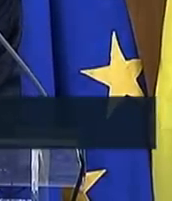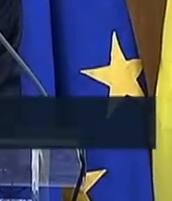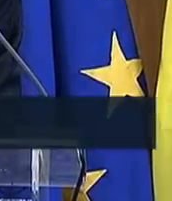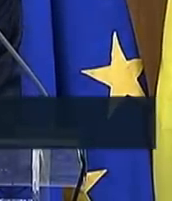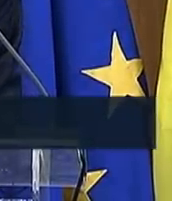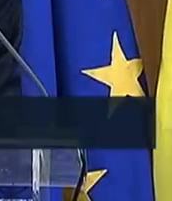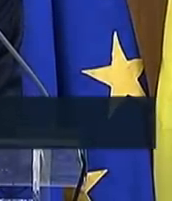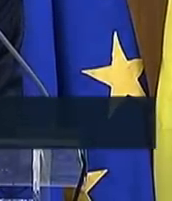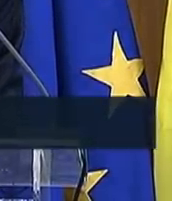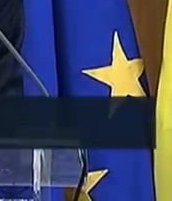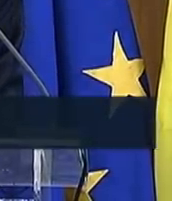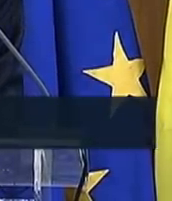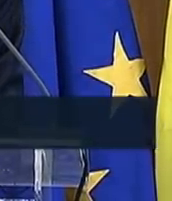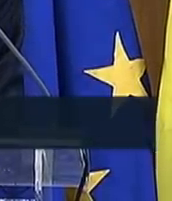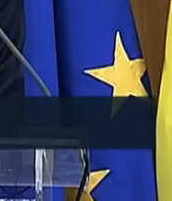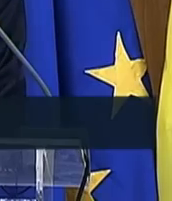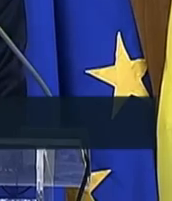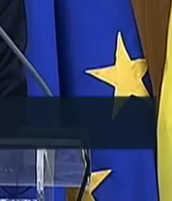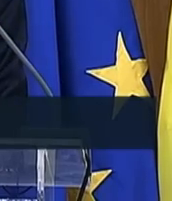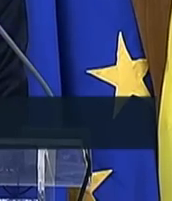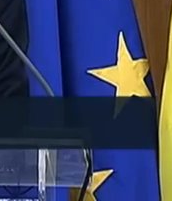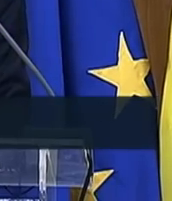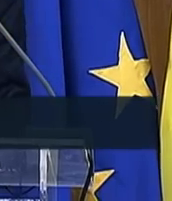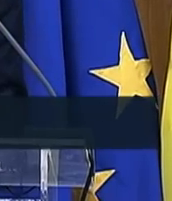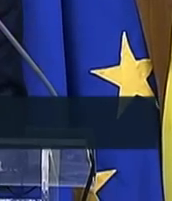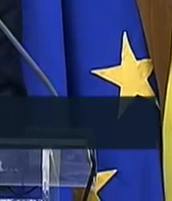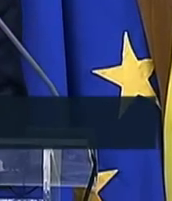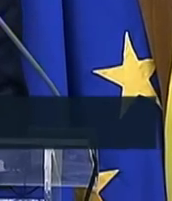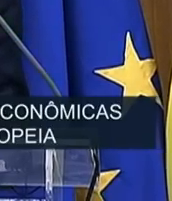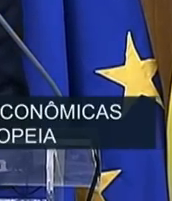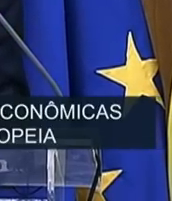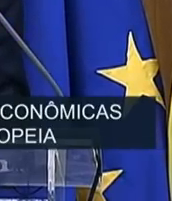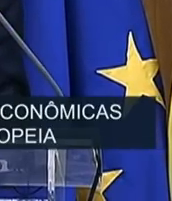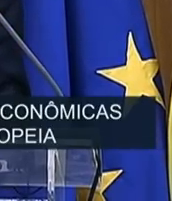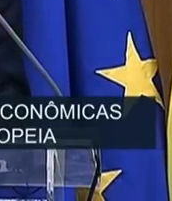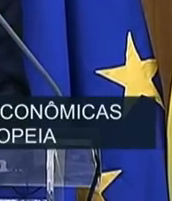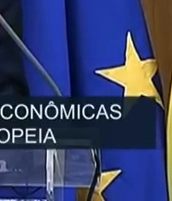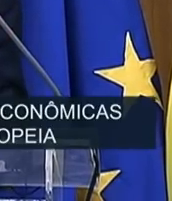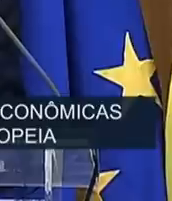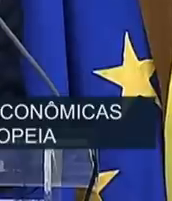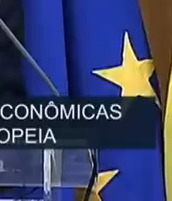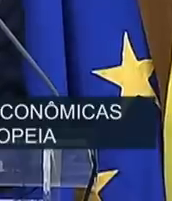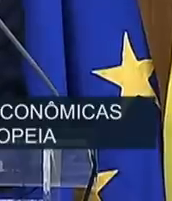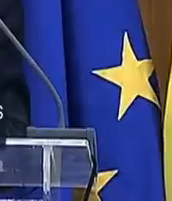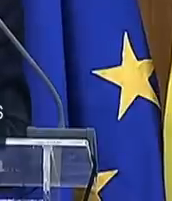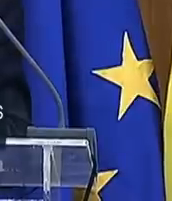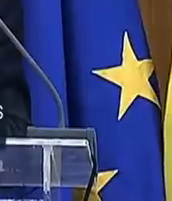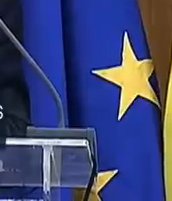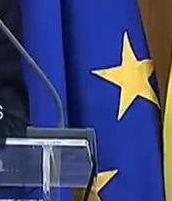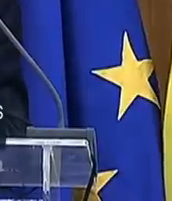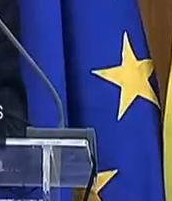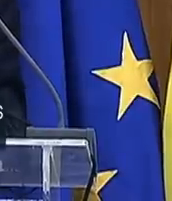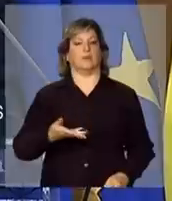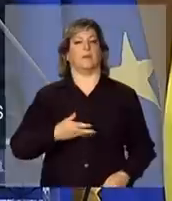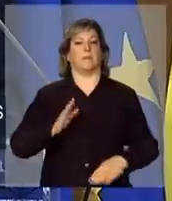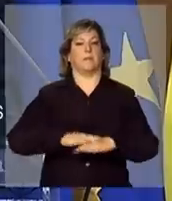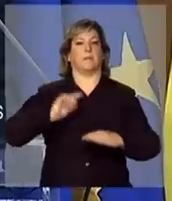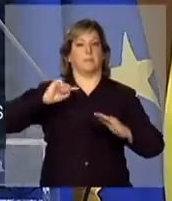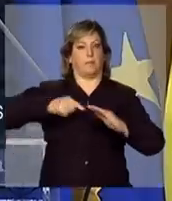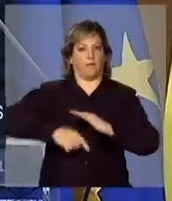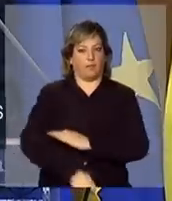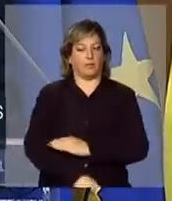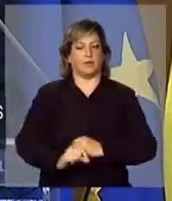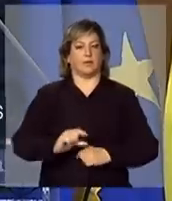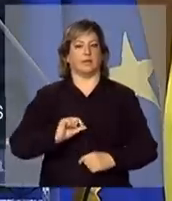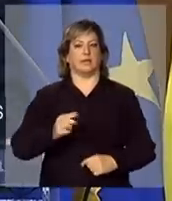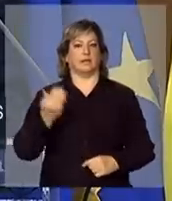Nossa relação ancorada em laços históricos e culturais estreitos tem se tornado cada vez mais ampla e mais profunda desde